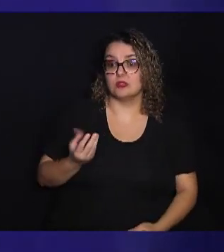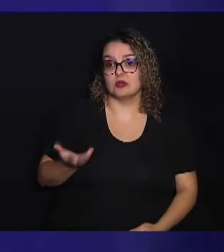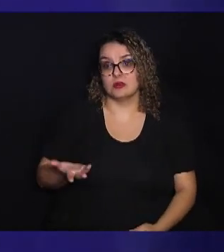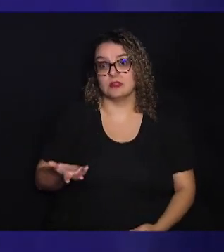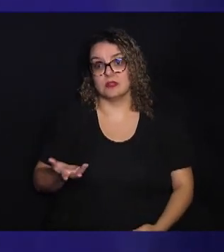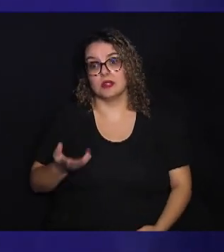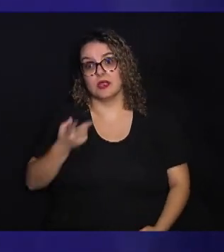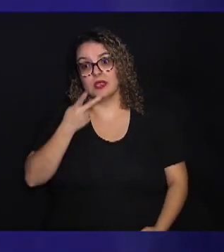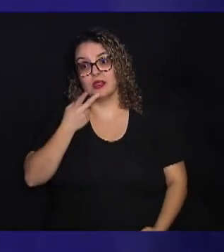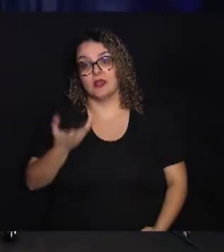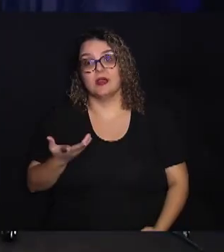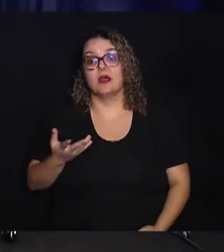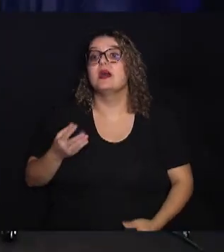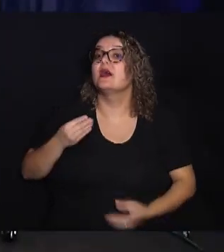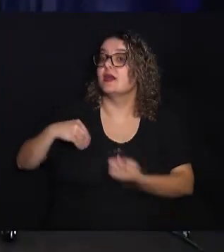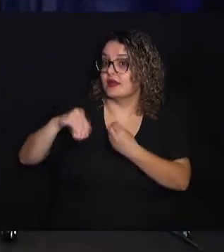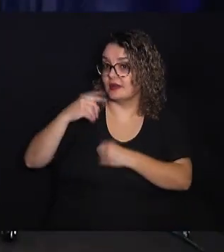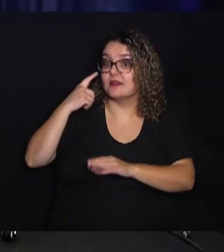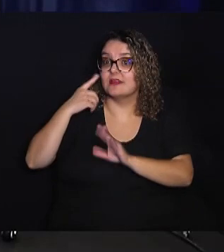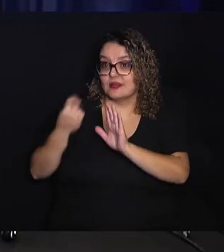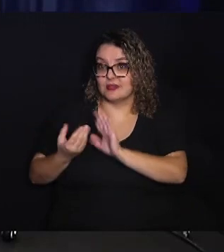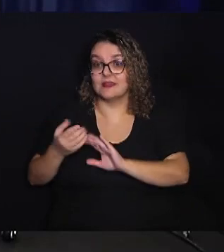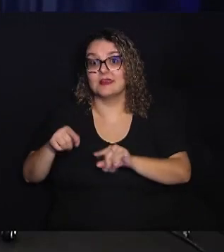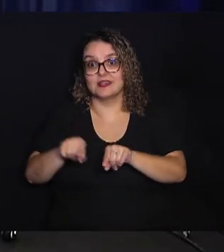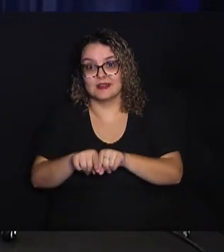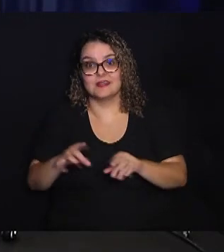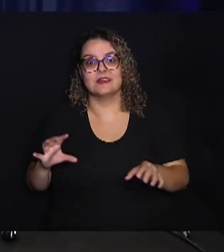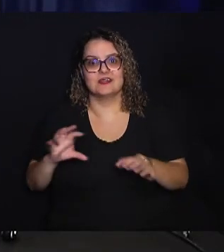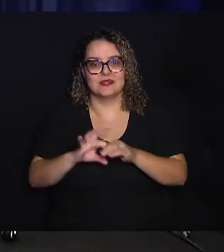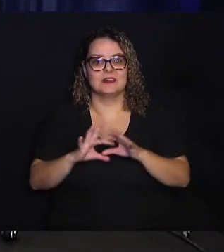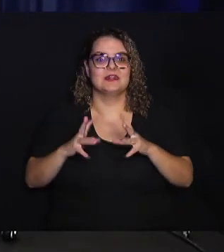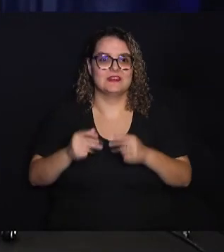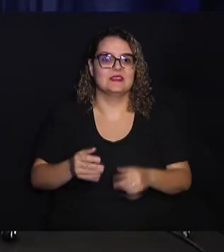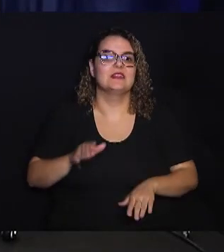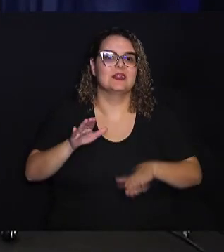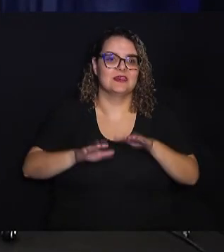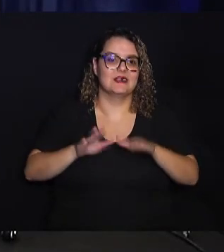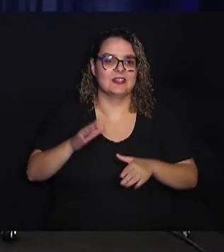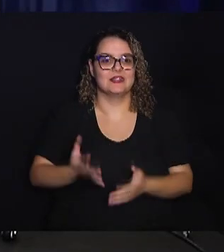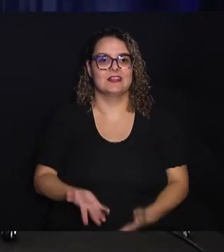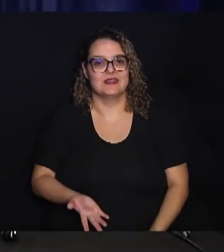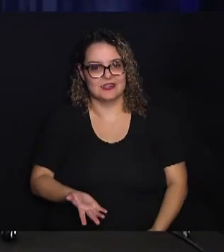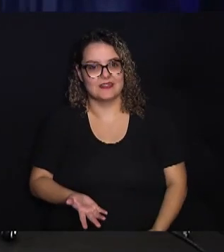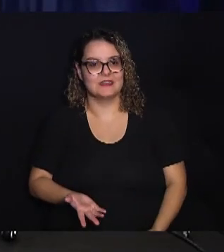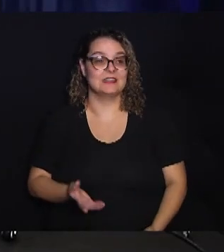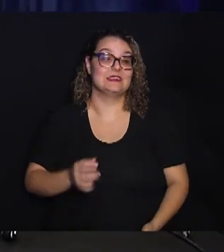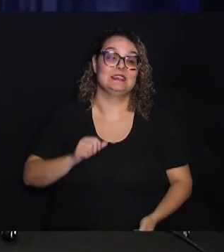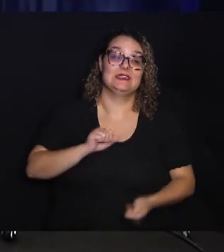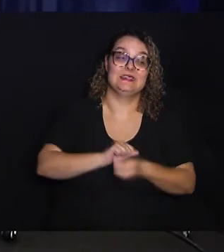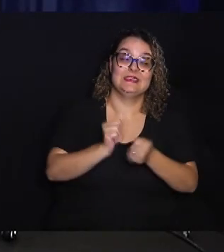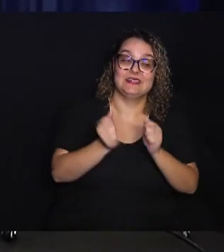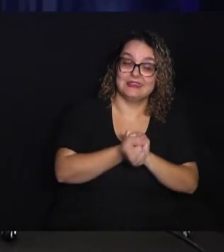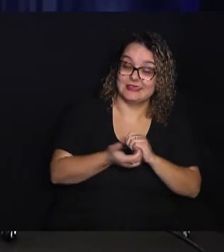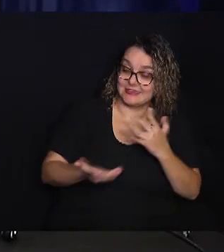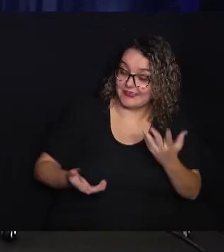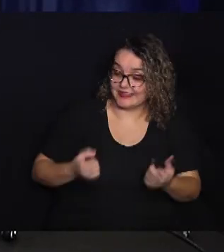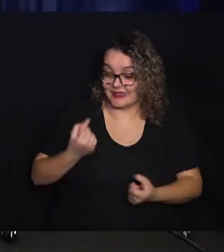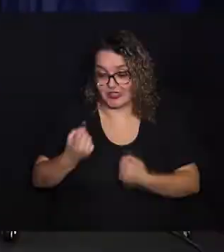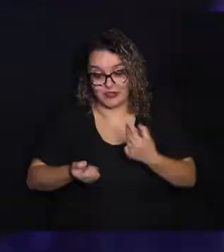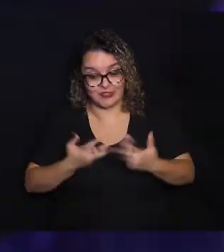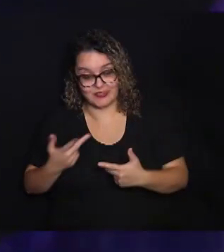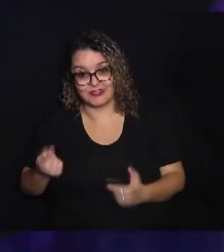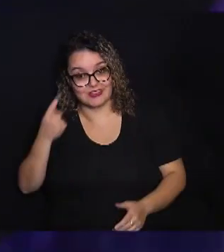que a Envolve gente muita criatividade, né? Para trabalha com conectar tudo. tudo isso, Às né? vezes tem que tirar uma carta da manga, um coelho da cartola.